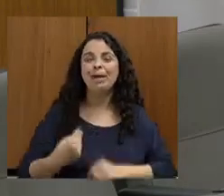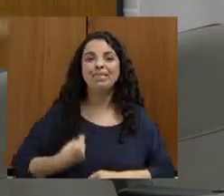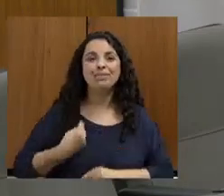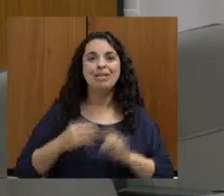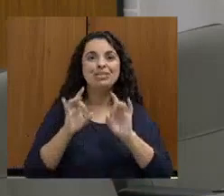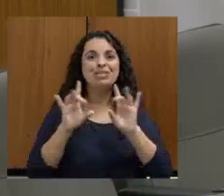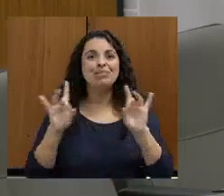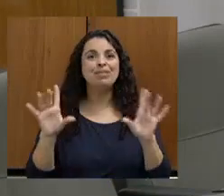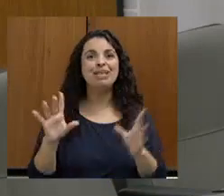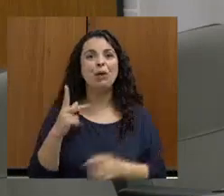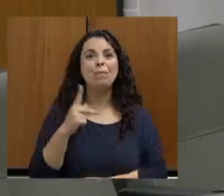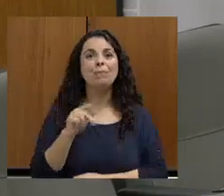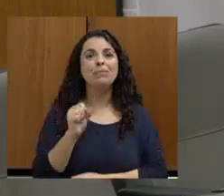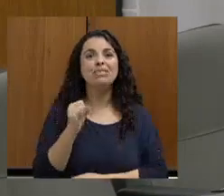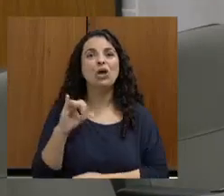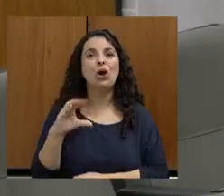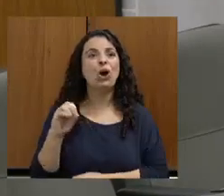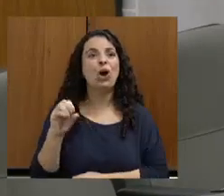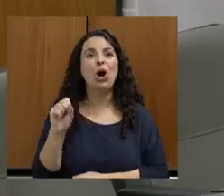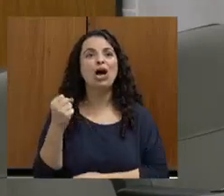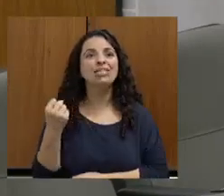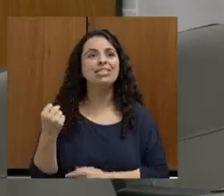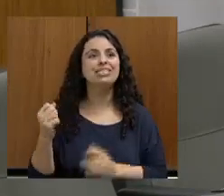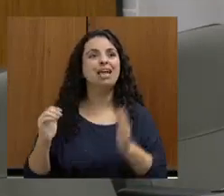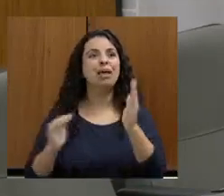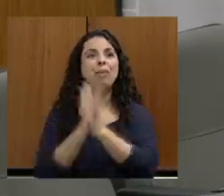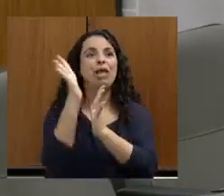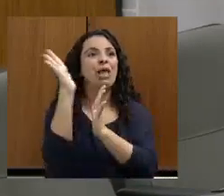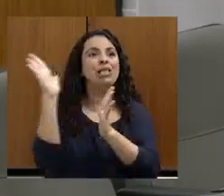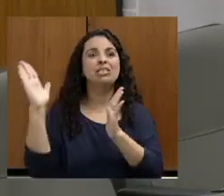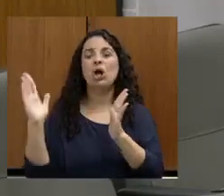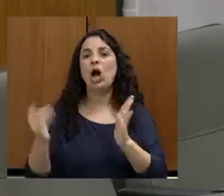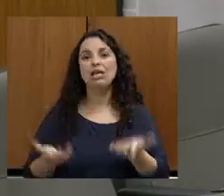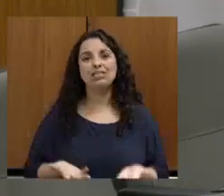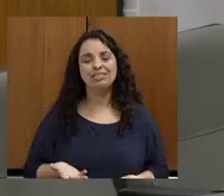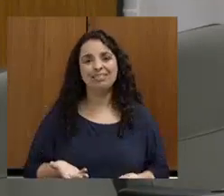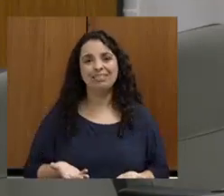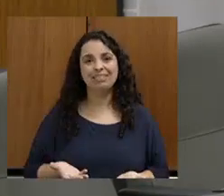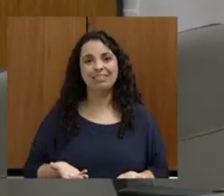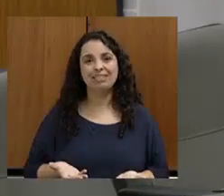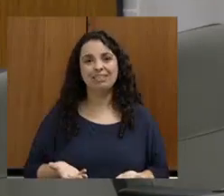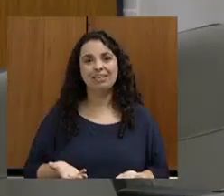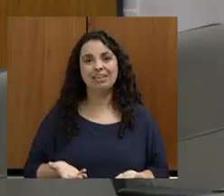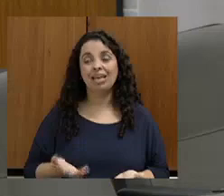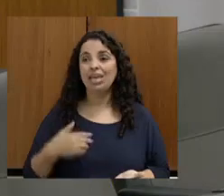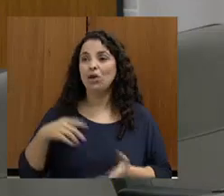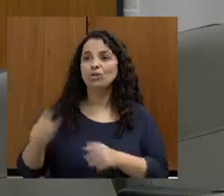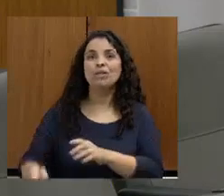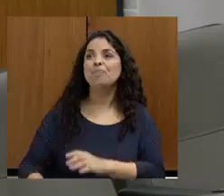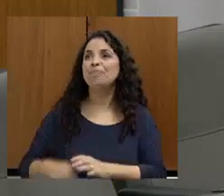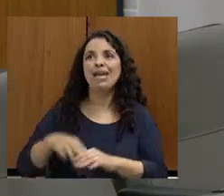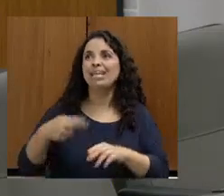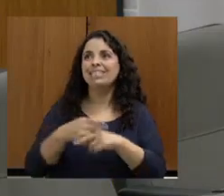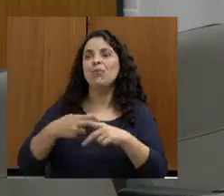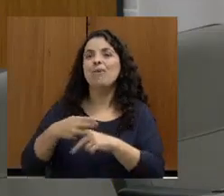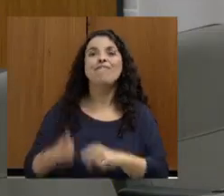onde eu segurava uma faca, eu queria matar, ai, meu Deus do céu. Então, sinceramente,